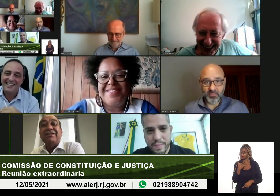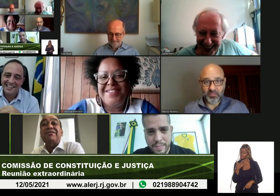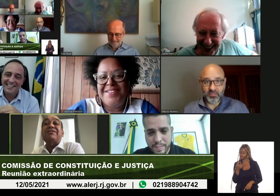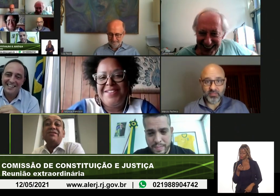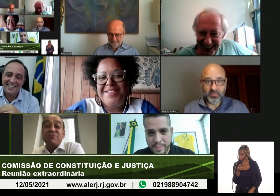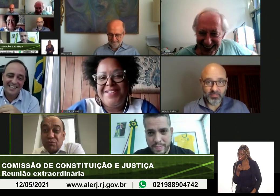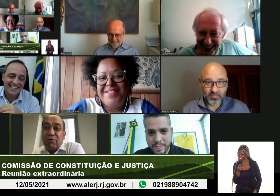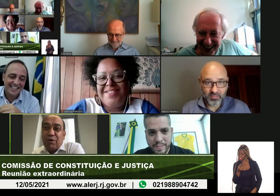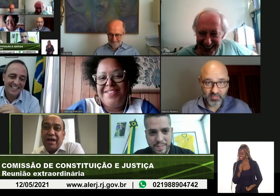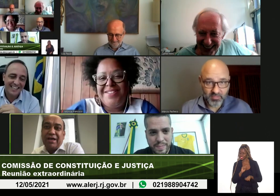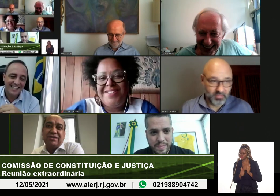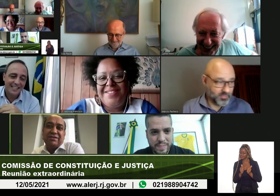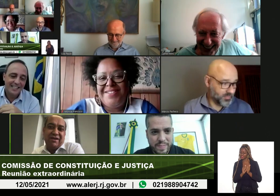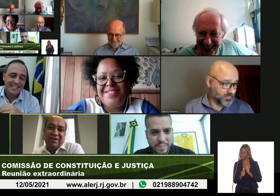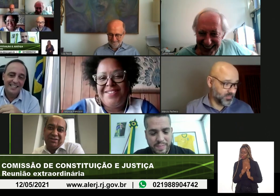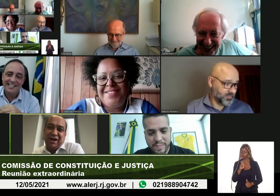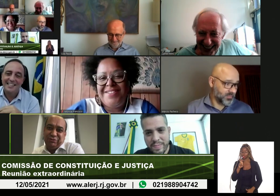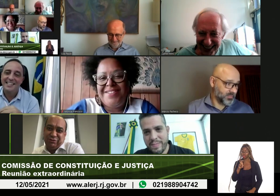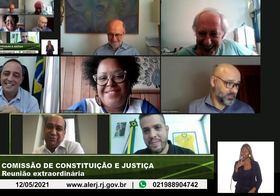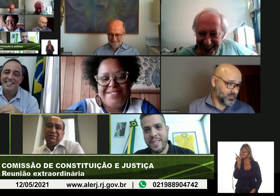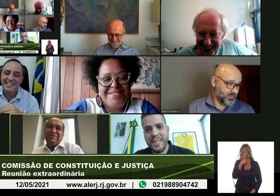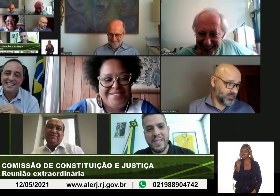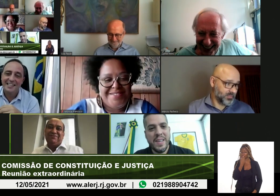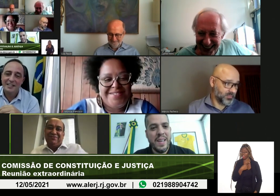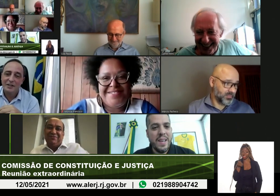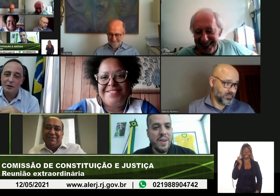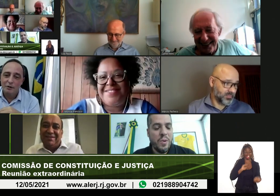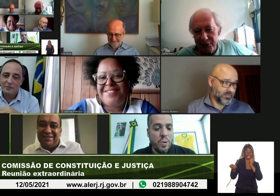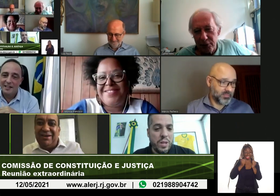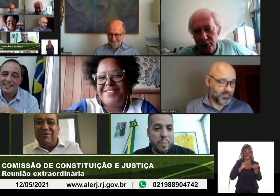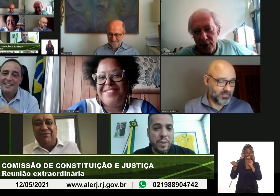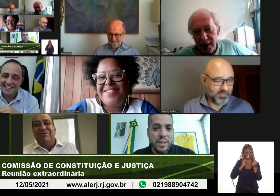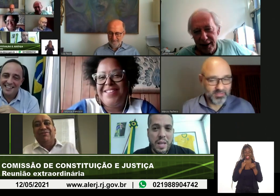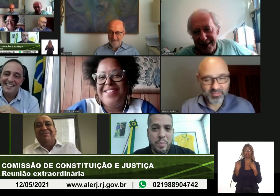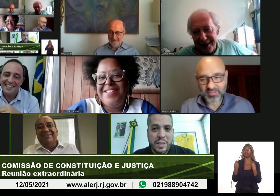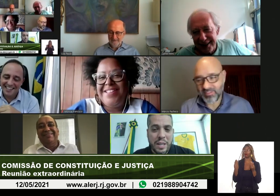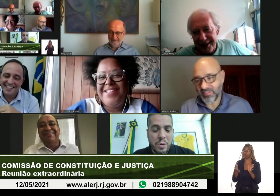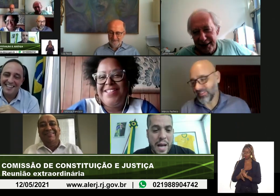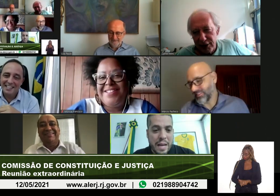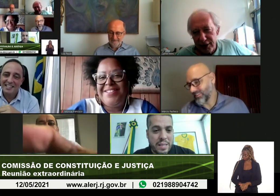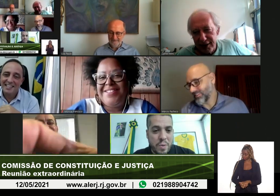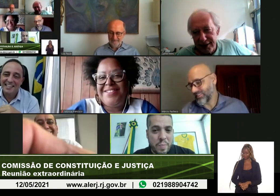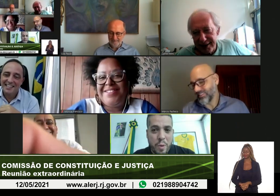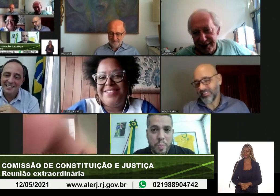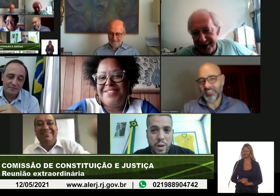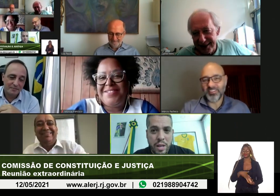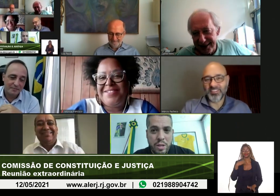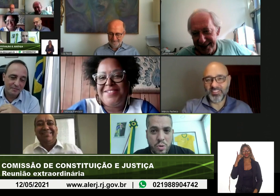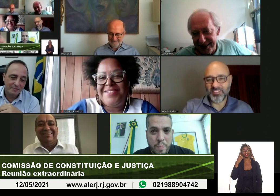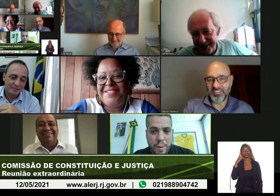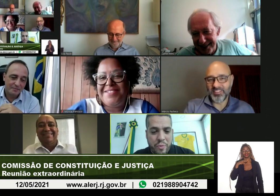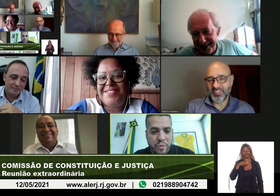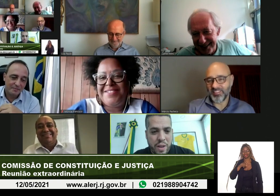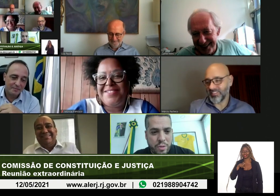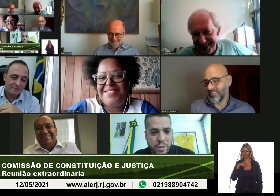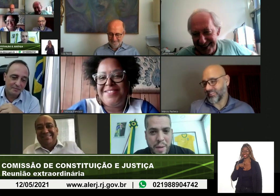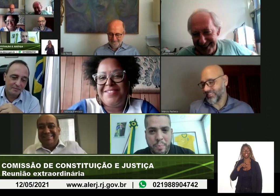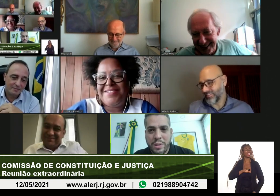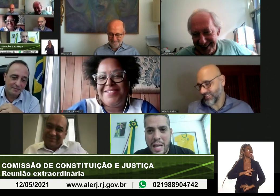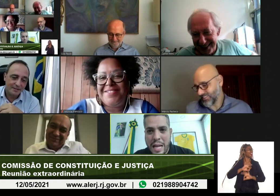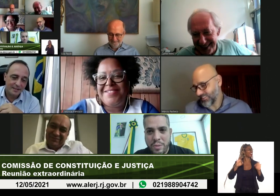e 5 horas de cervejal, doutor. Entendeu? O deputado Max é um bom político,